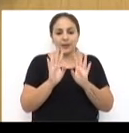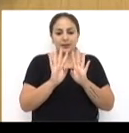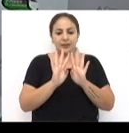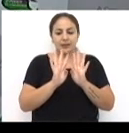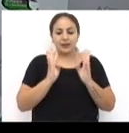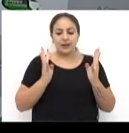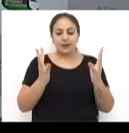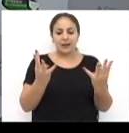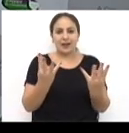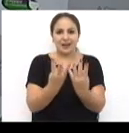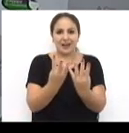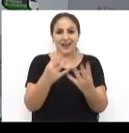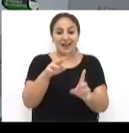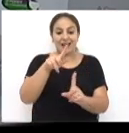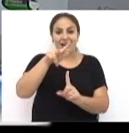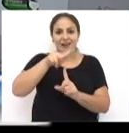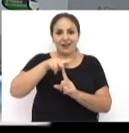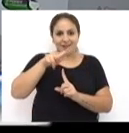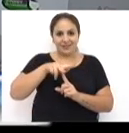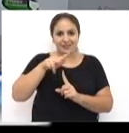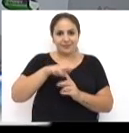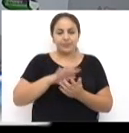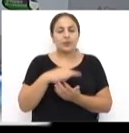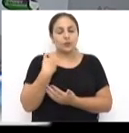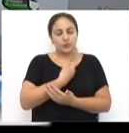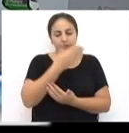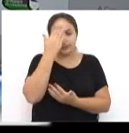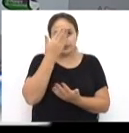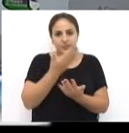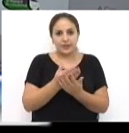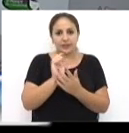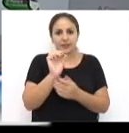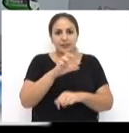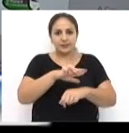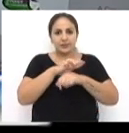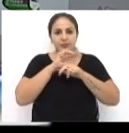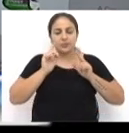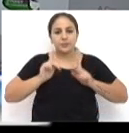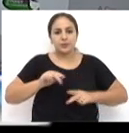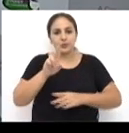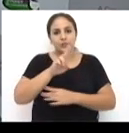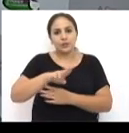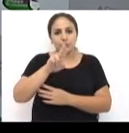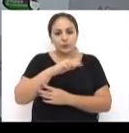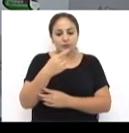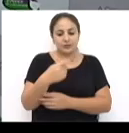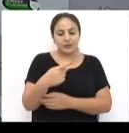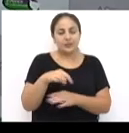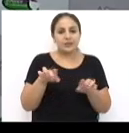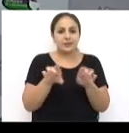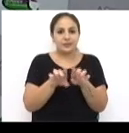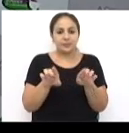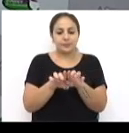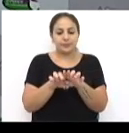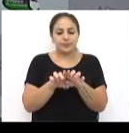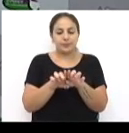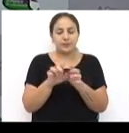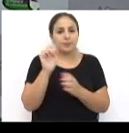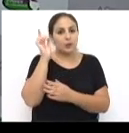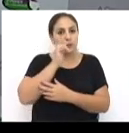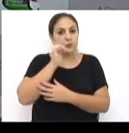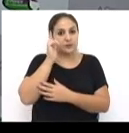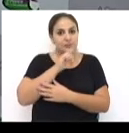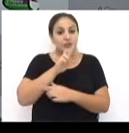Gari. Acredito que é para a segurança das pessoas que frequentam ali e também